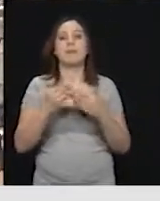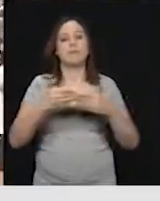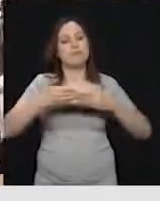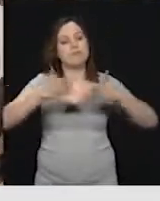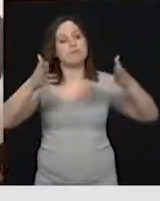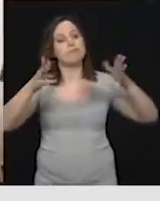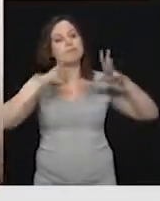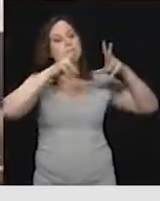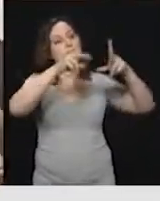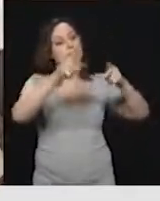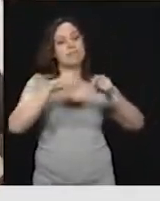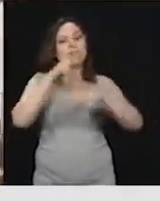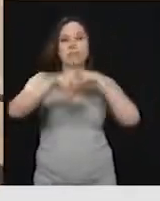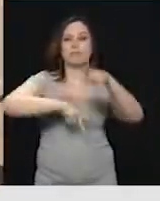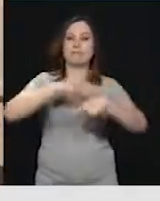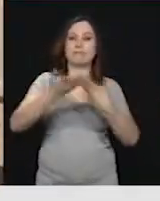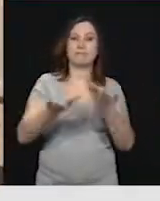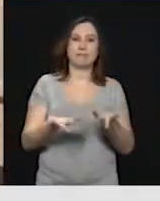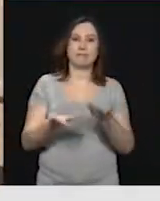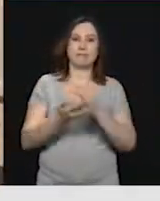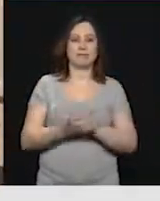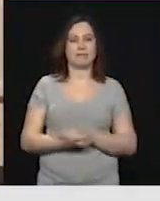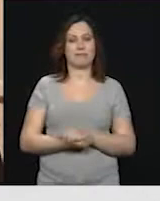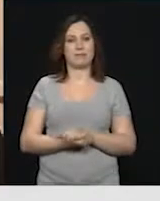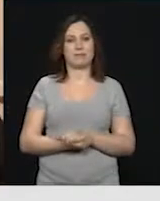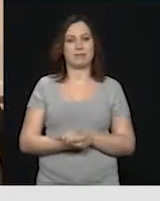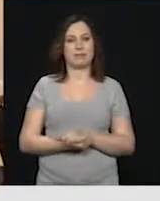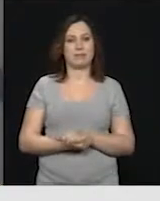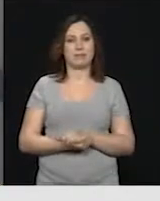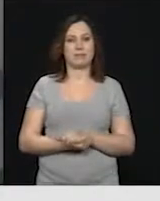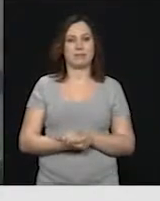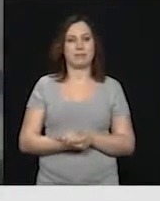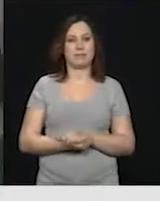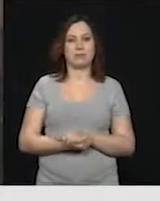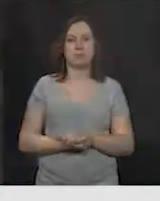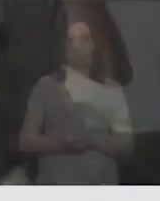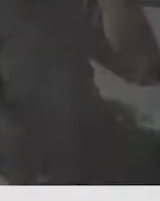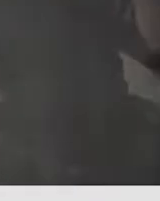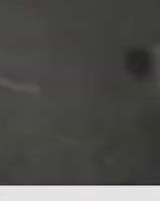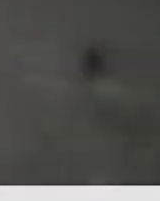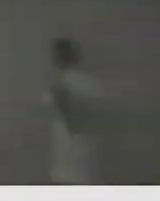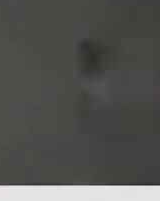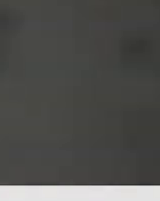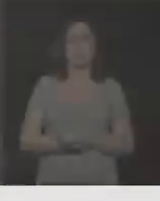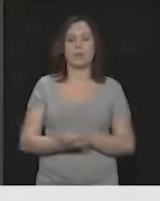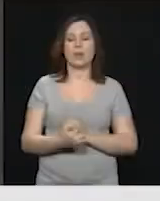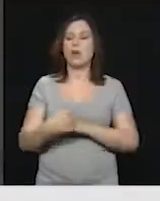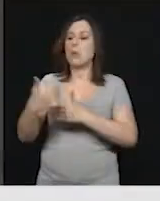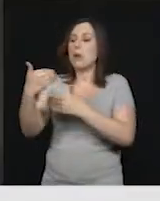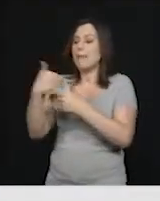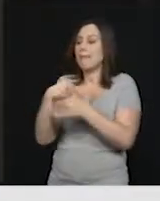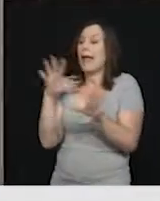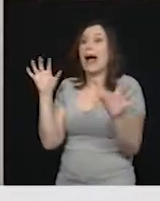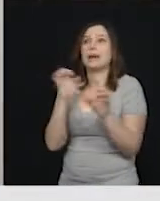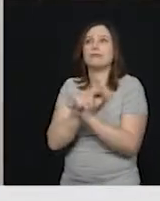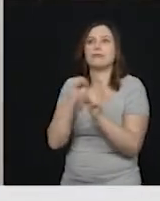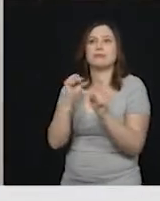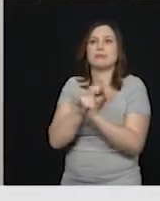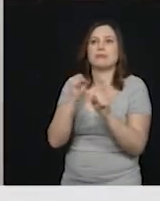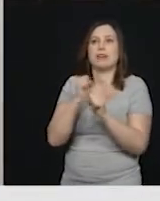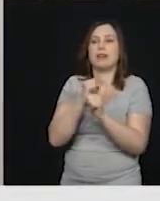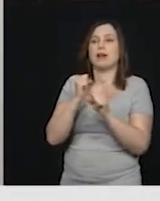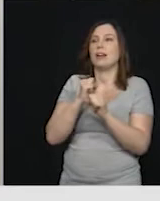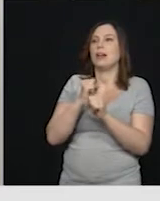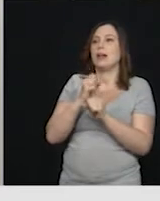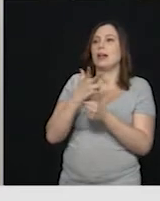com resultados muito bom dentro da Mr de abrirmos para o público externo e e quando eu entrei aqui